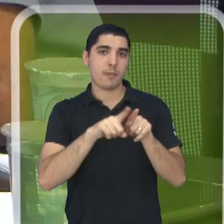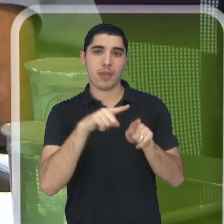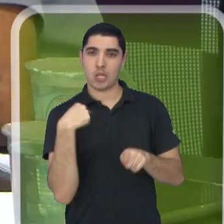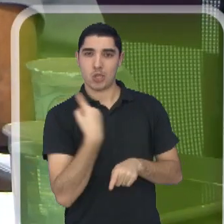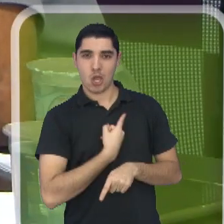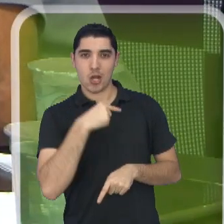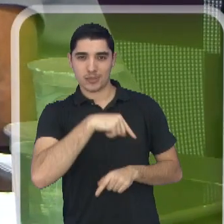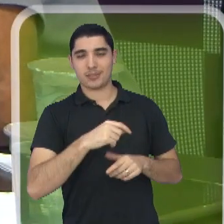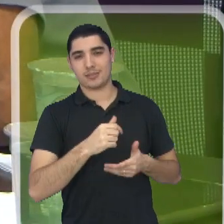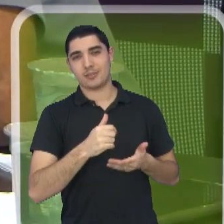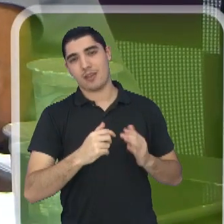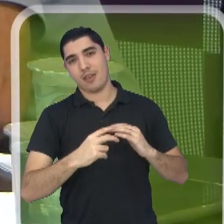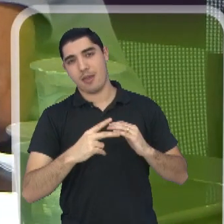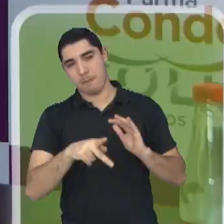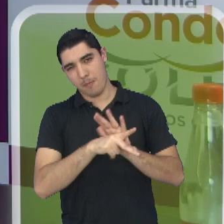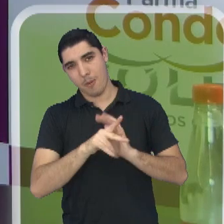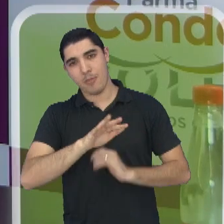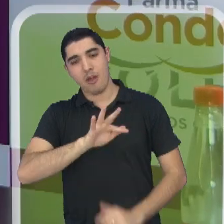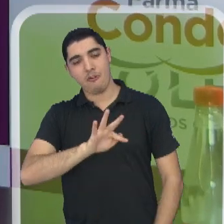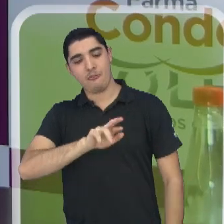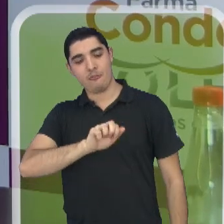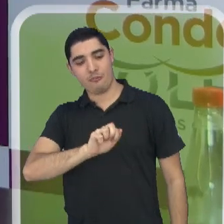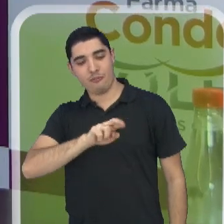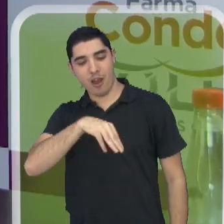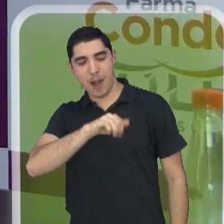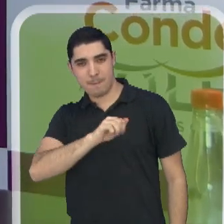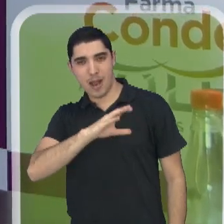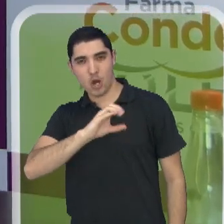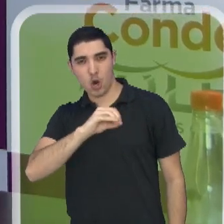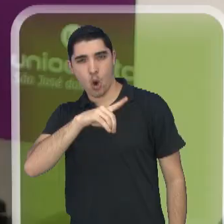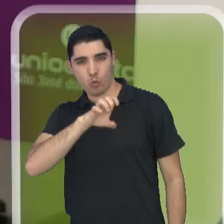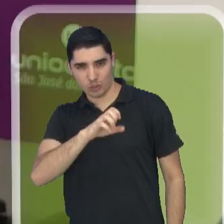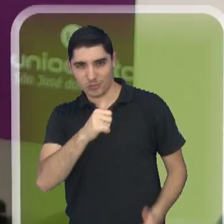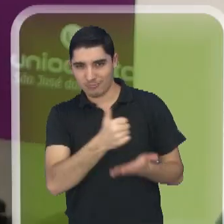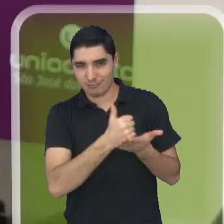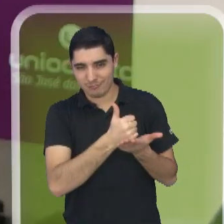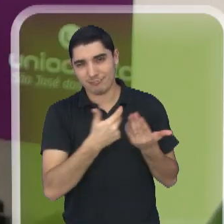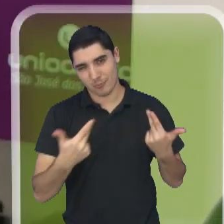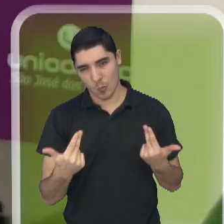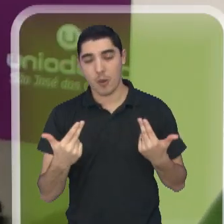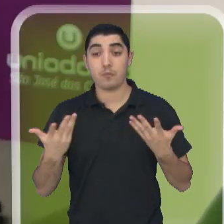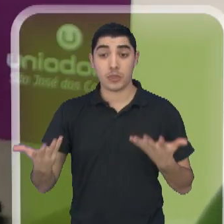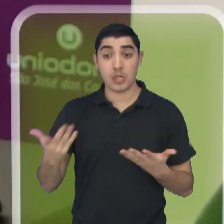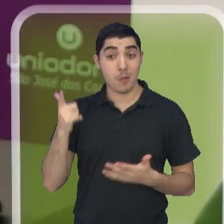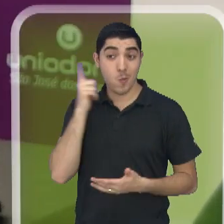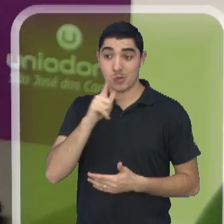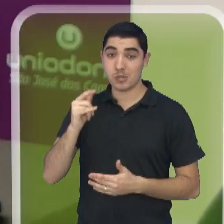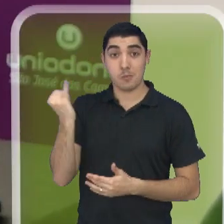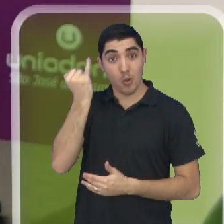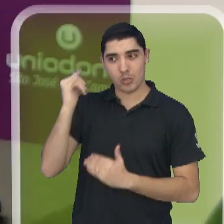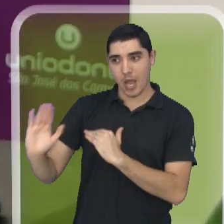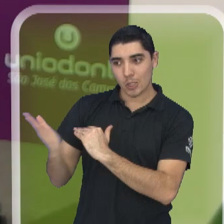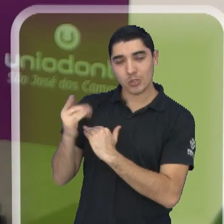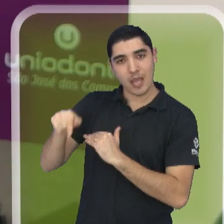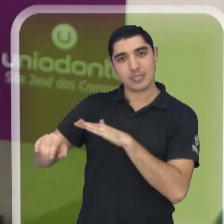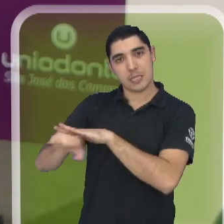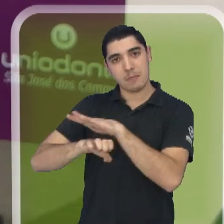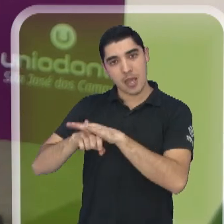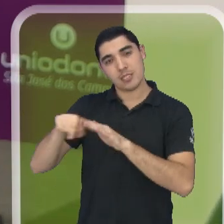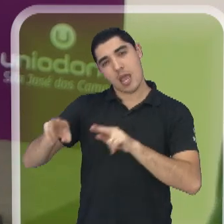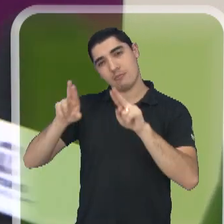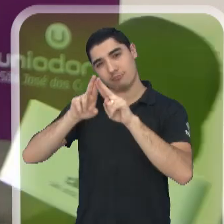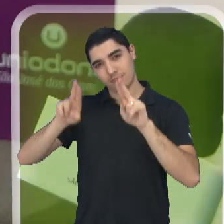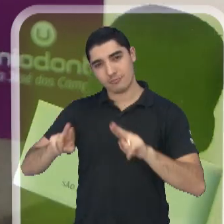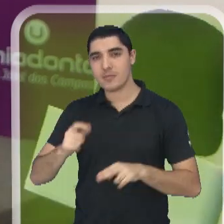a equipe é muito importante, para que a gente possa ter mais um respaldo de mais uma empresa forte como é a